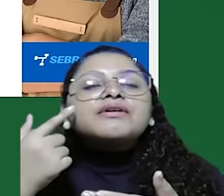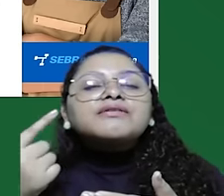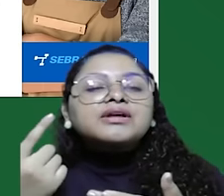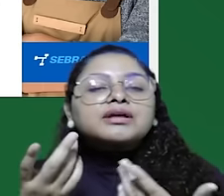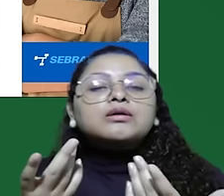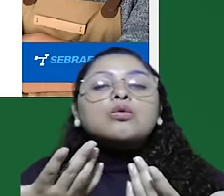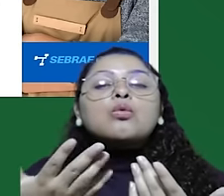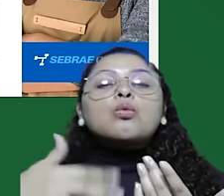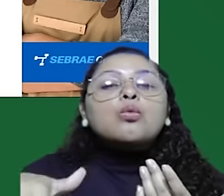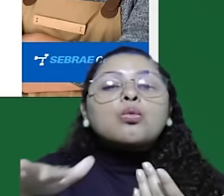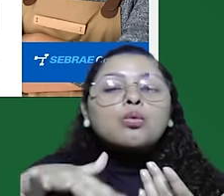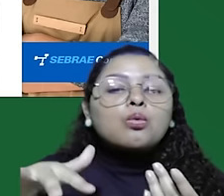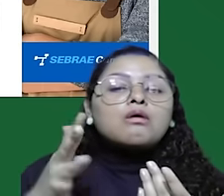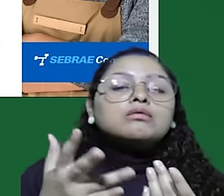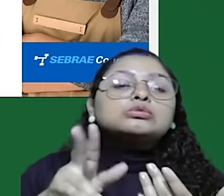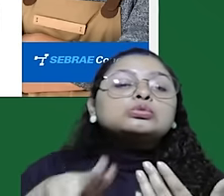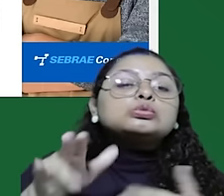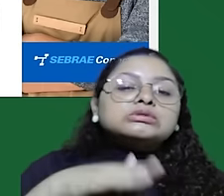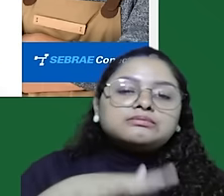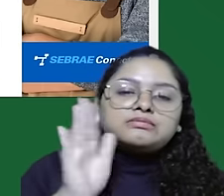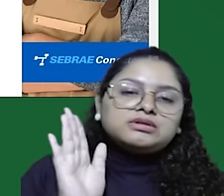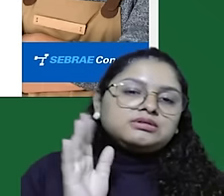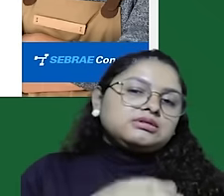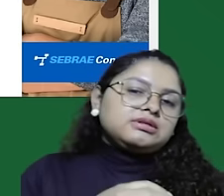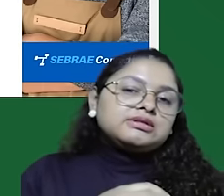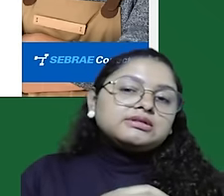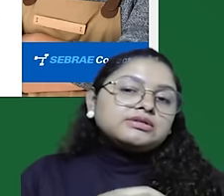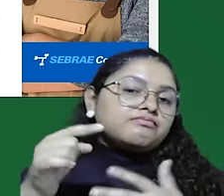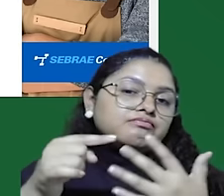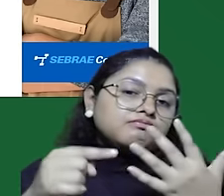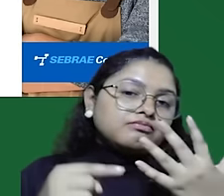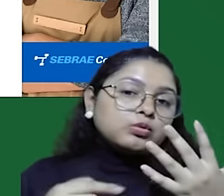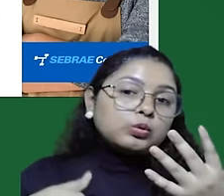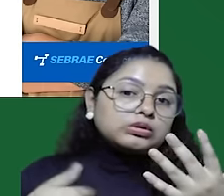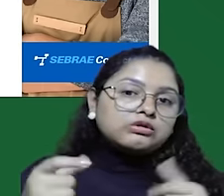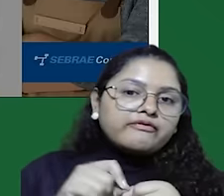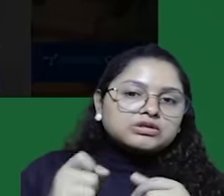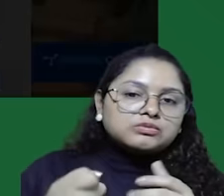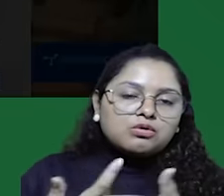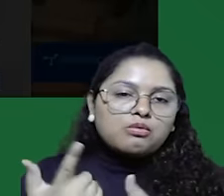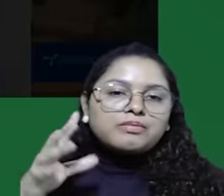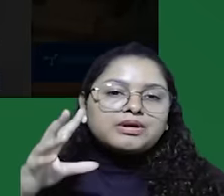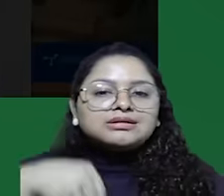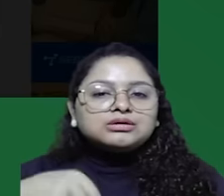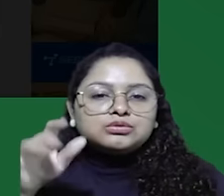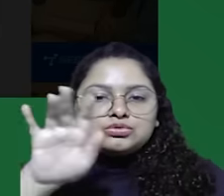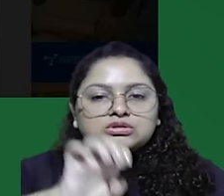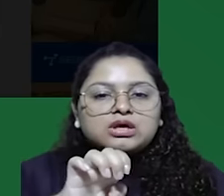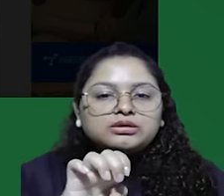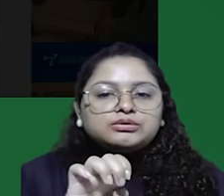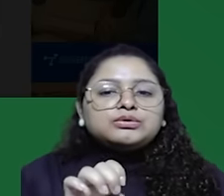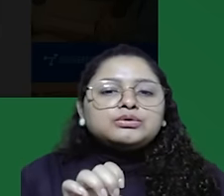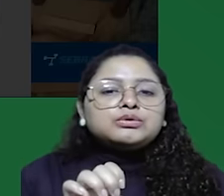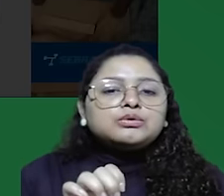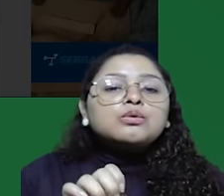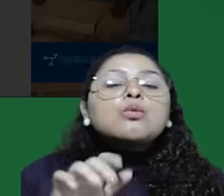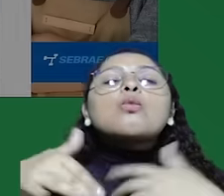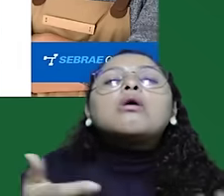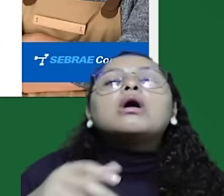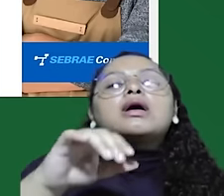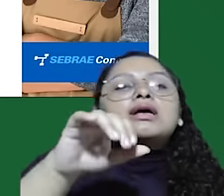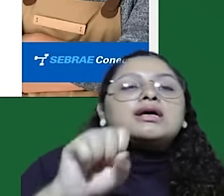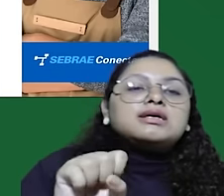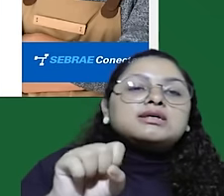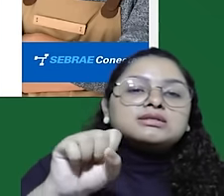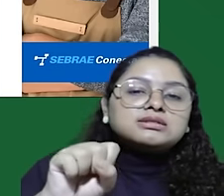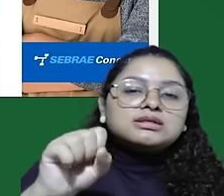operações mais utilizadas você vai apontar quando eu faço uma compra dentro do estado qual é a cfop que eu mais utilizo